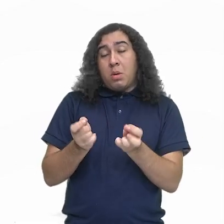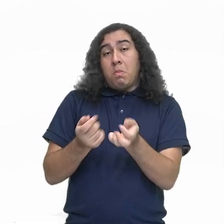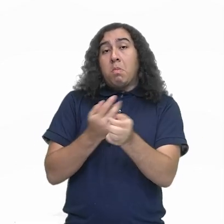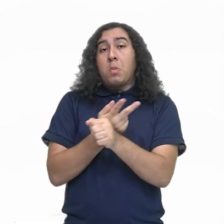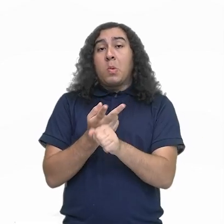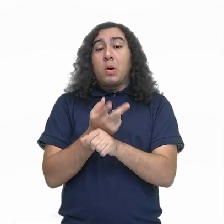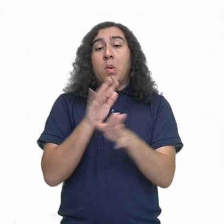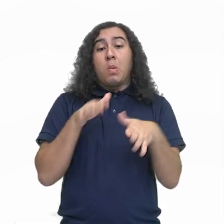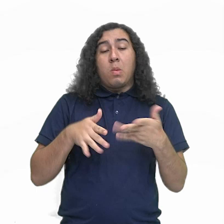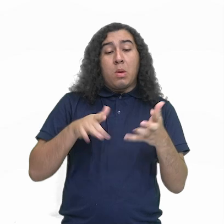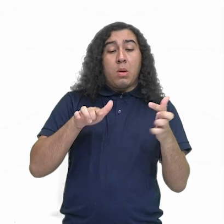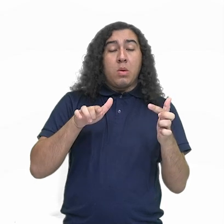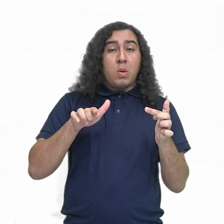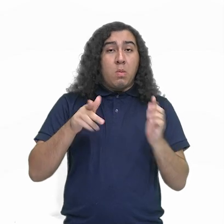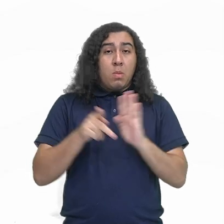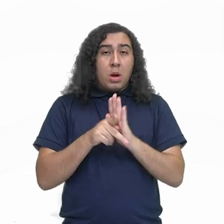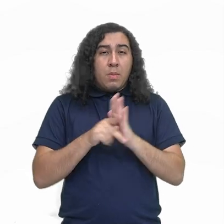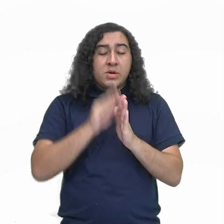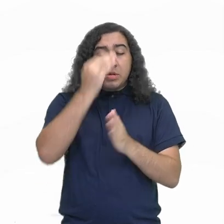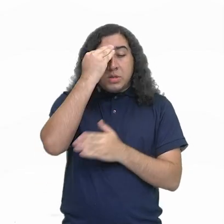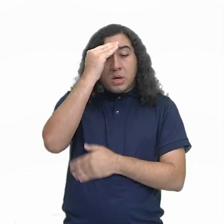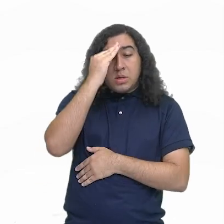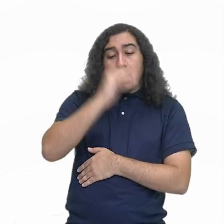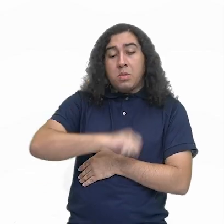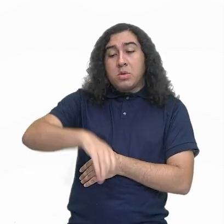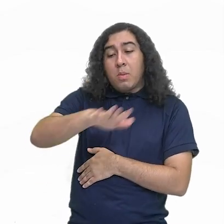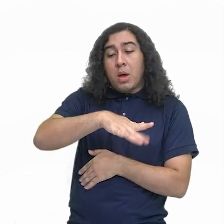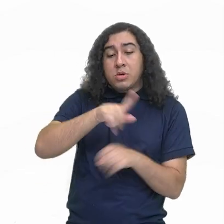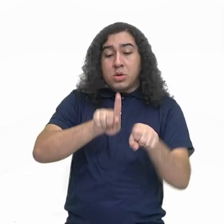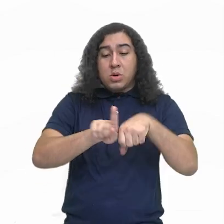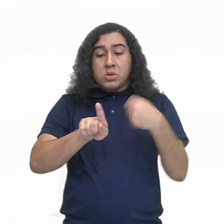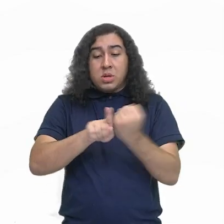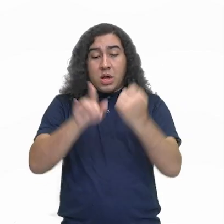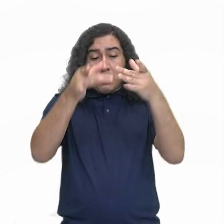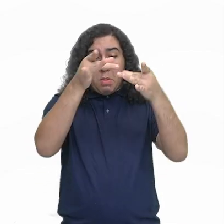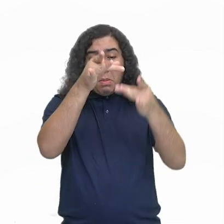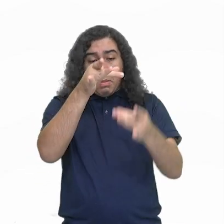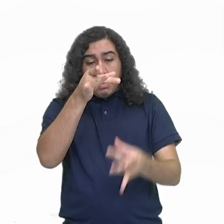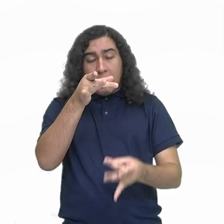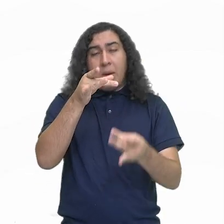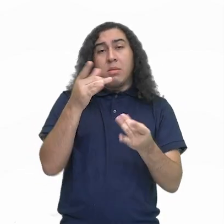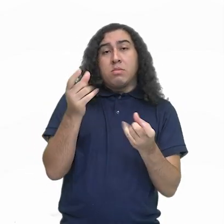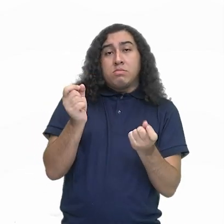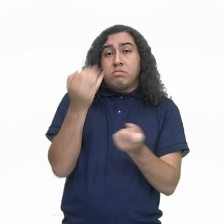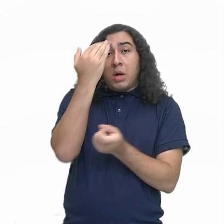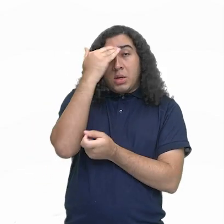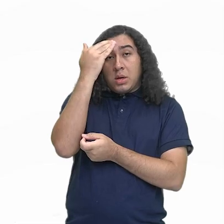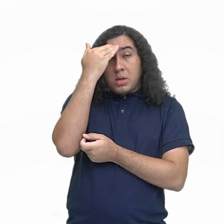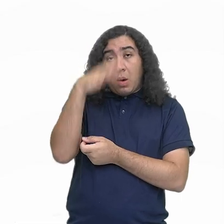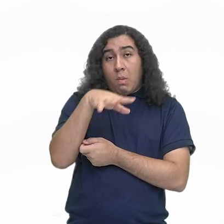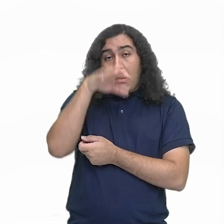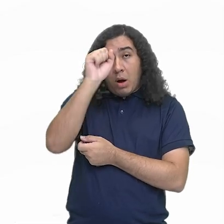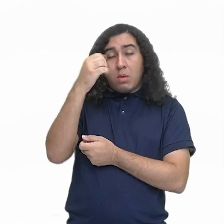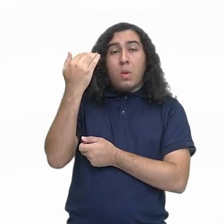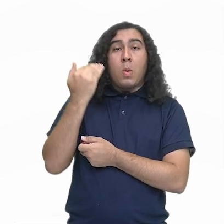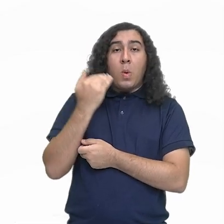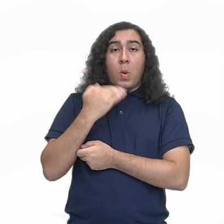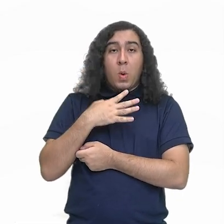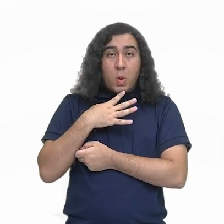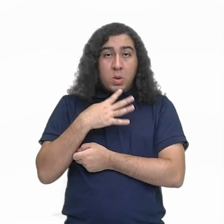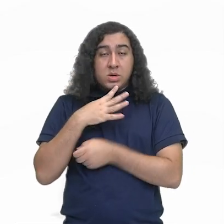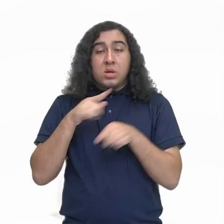de imersão numa determinada sociedade, a fim de absorver e